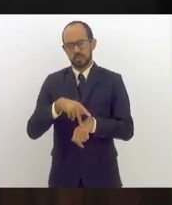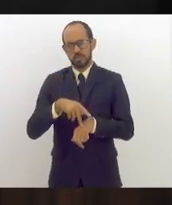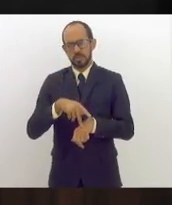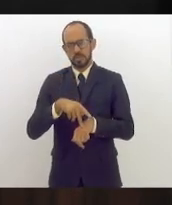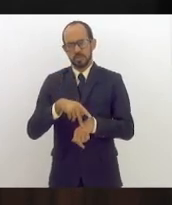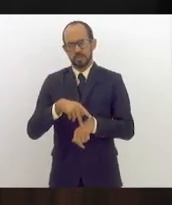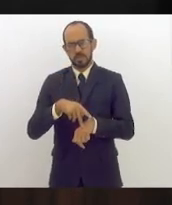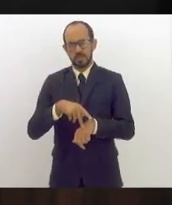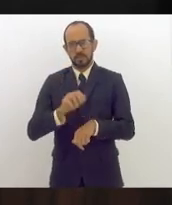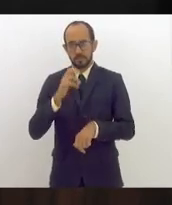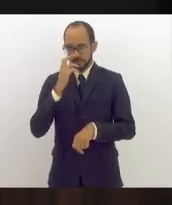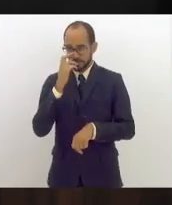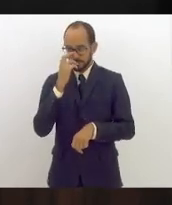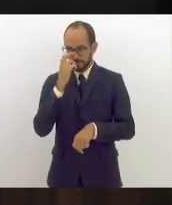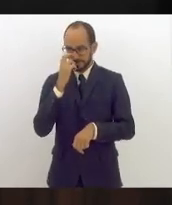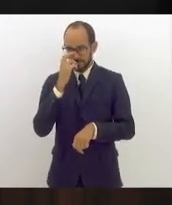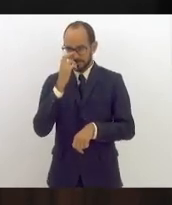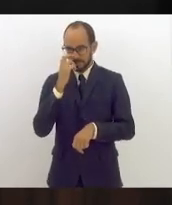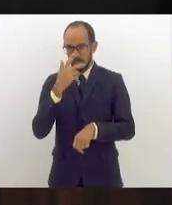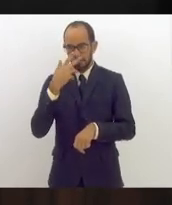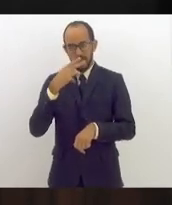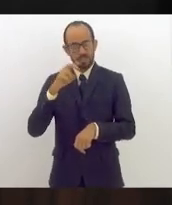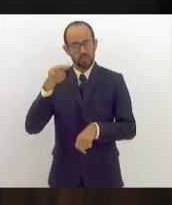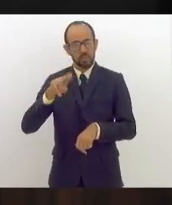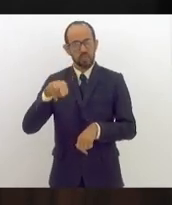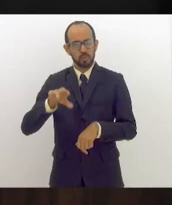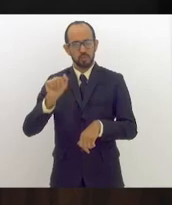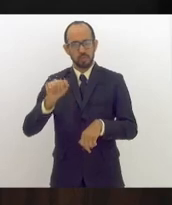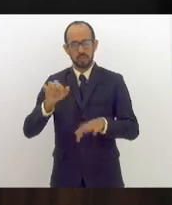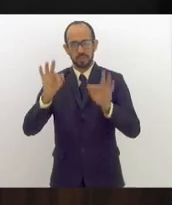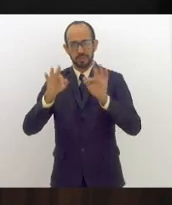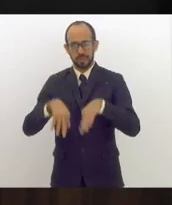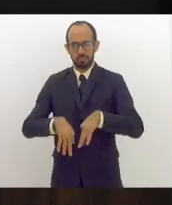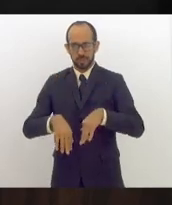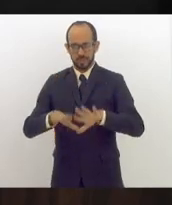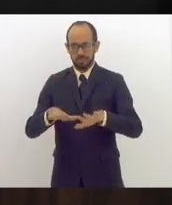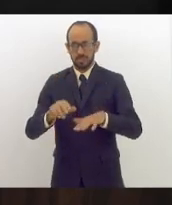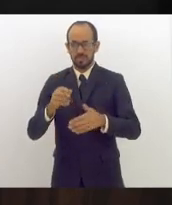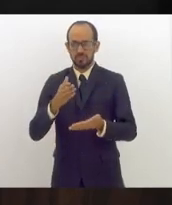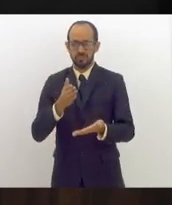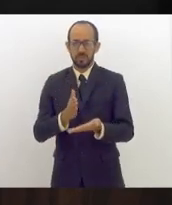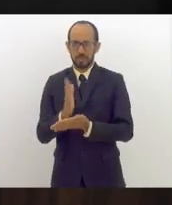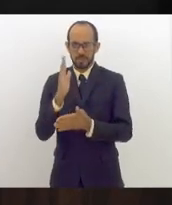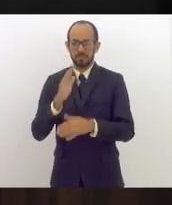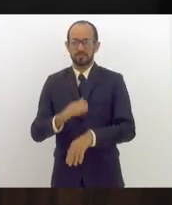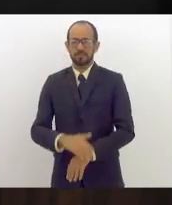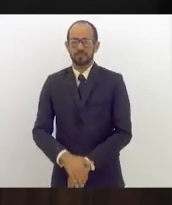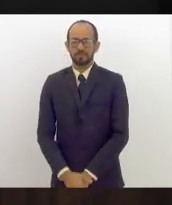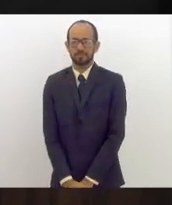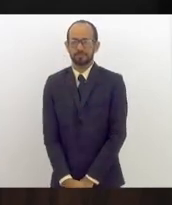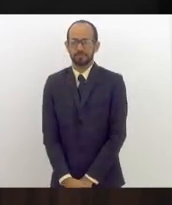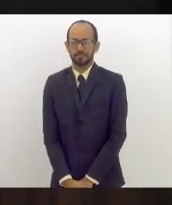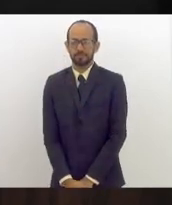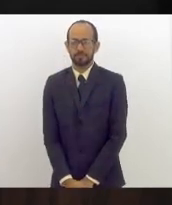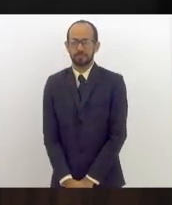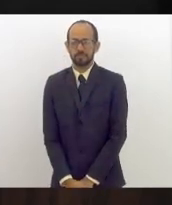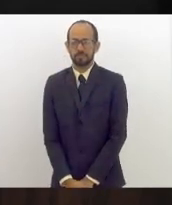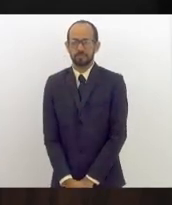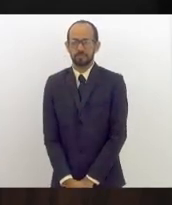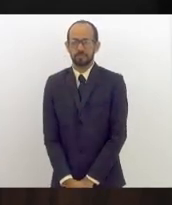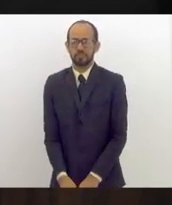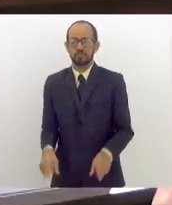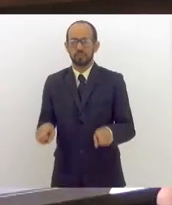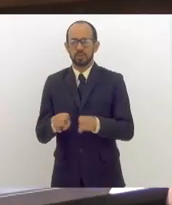que vivemos parece que não termina mas passa vai passar logo né João saudade também aqui